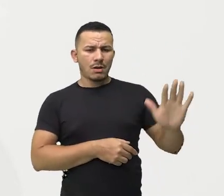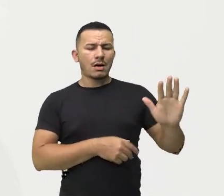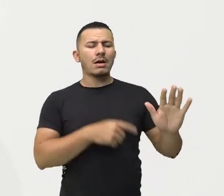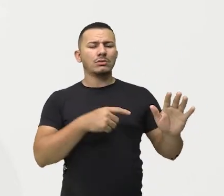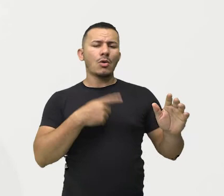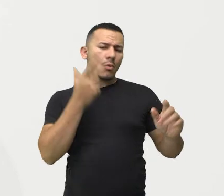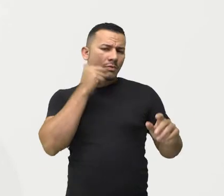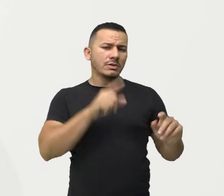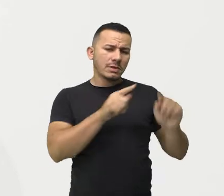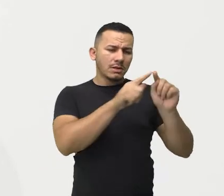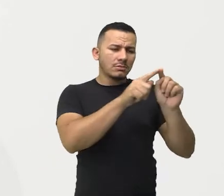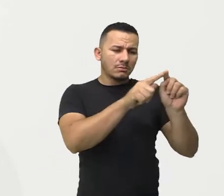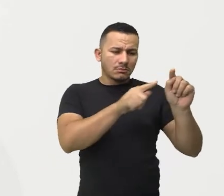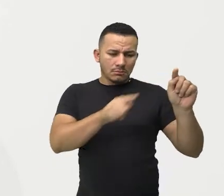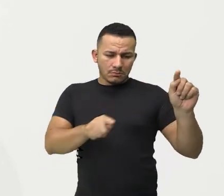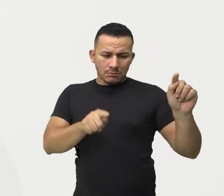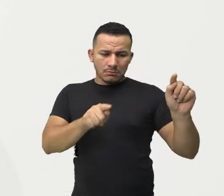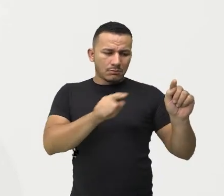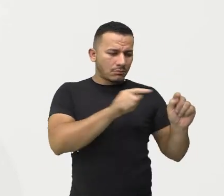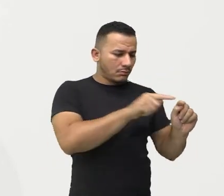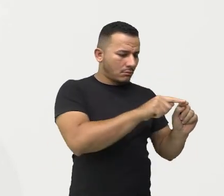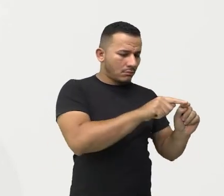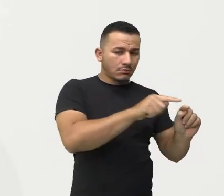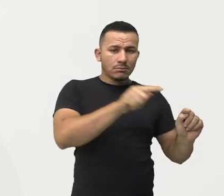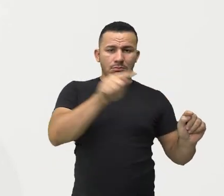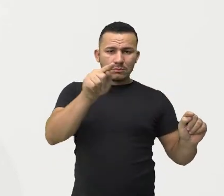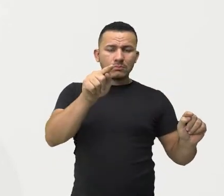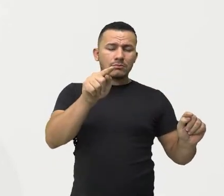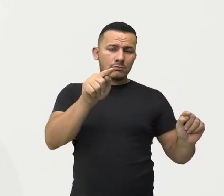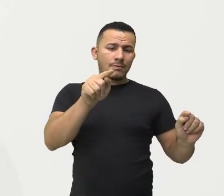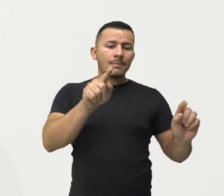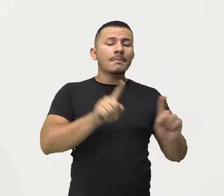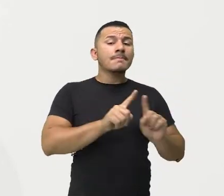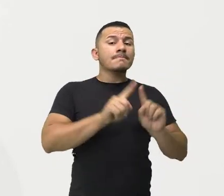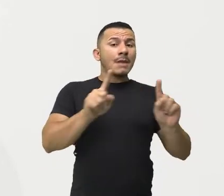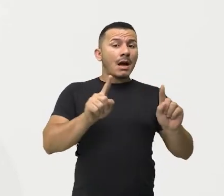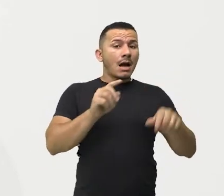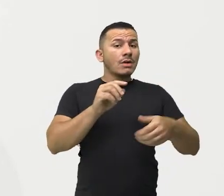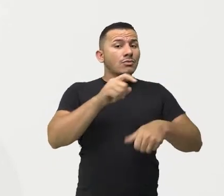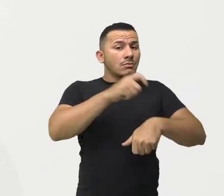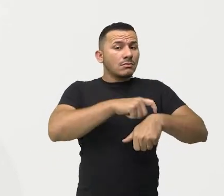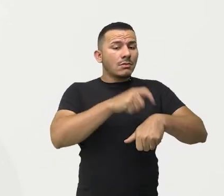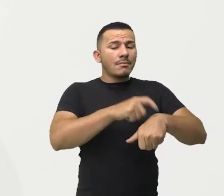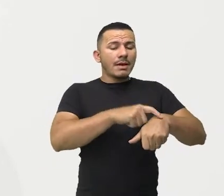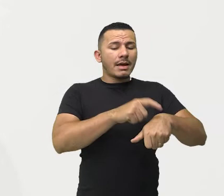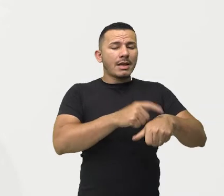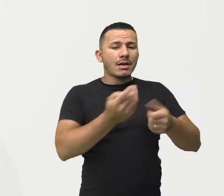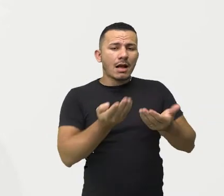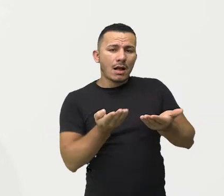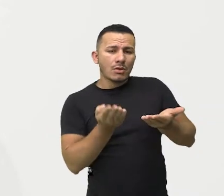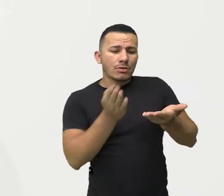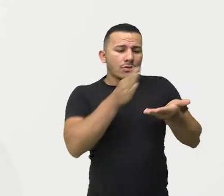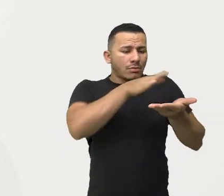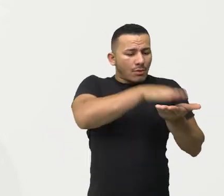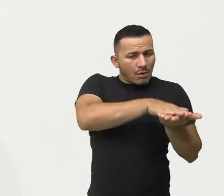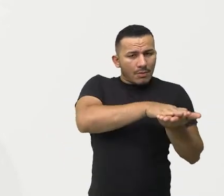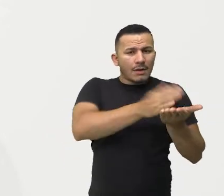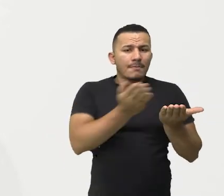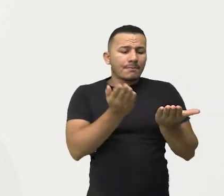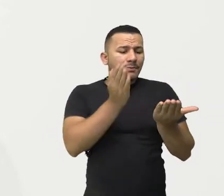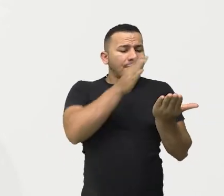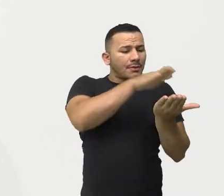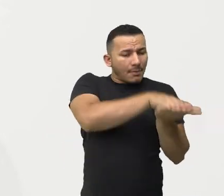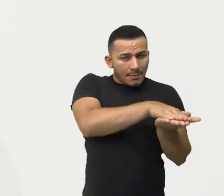esses dois eixos, né, ligando esses vértices, mas quando eu dobro, pessoal, o que foi que aconteceu?